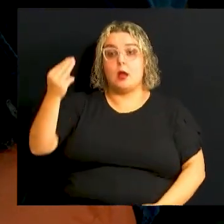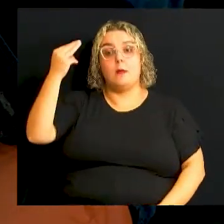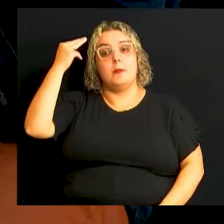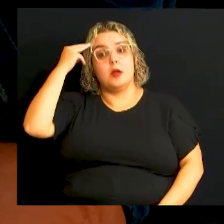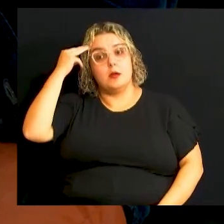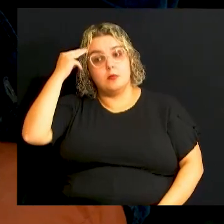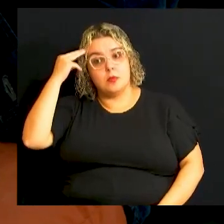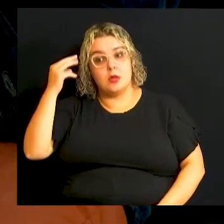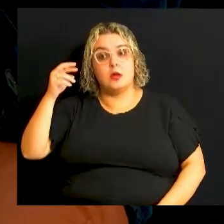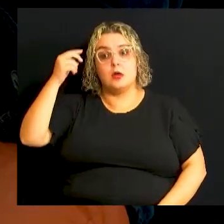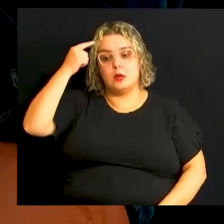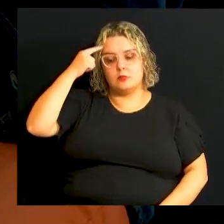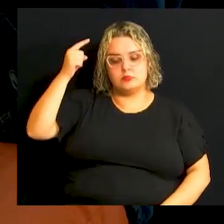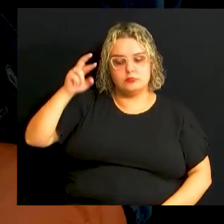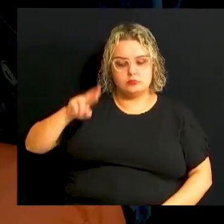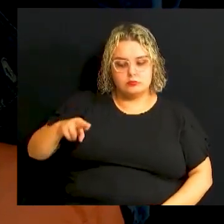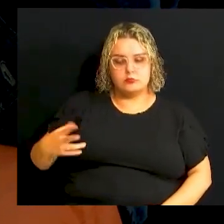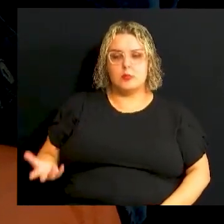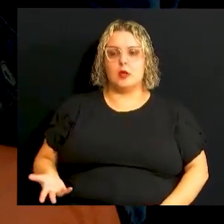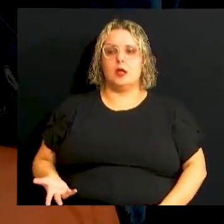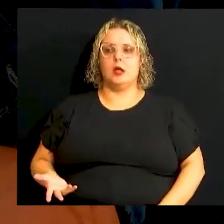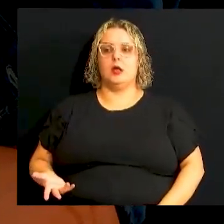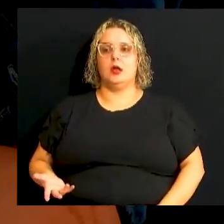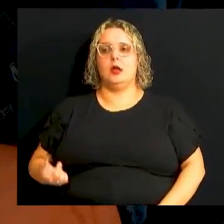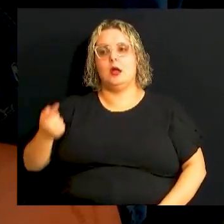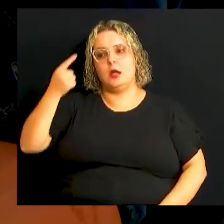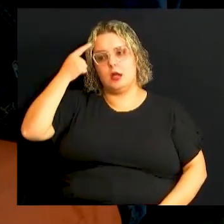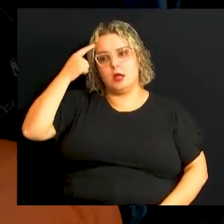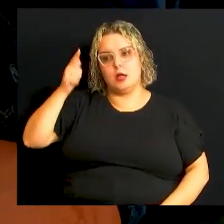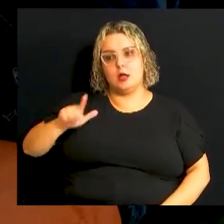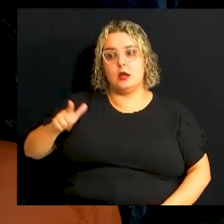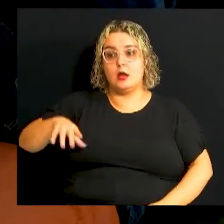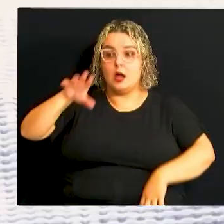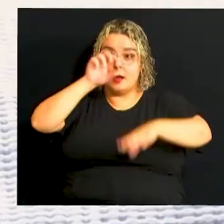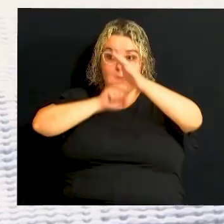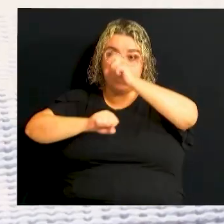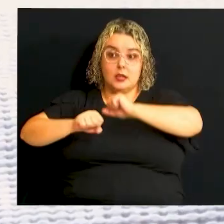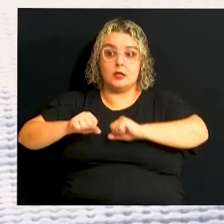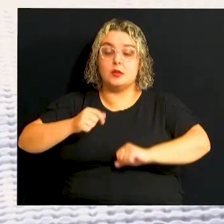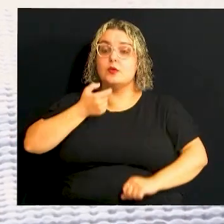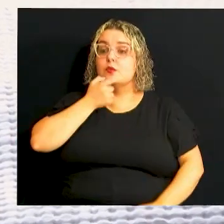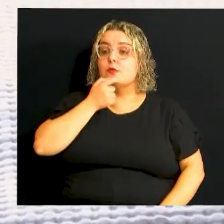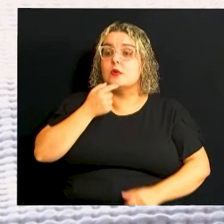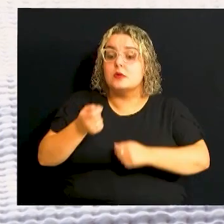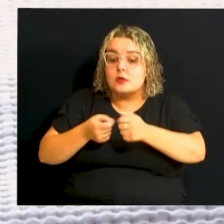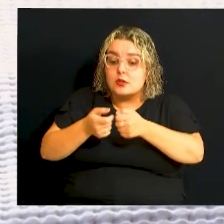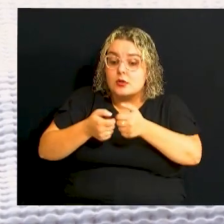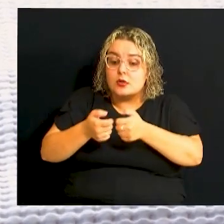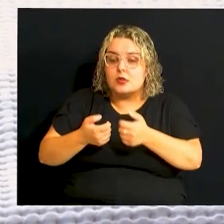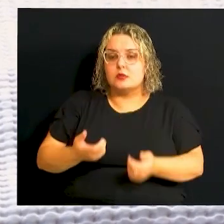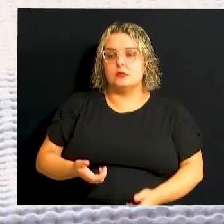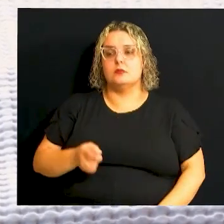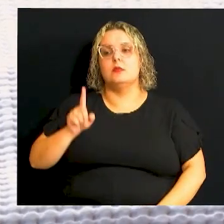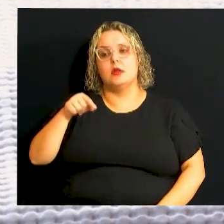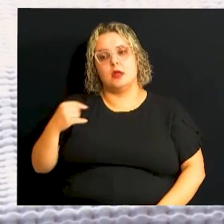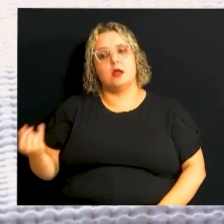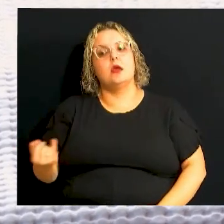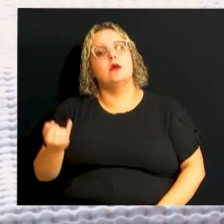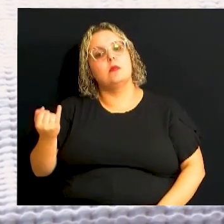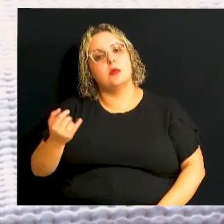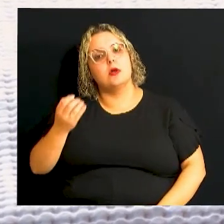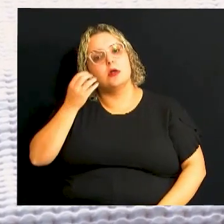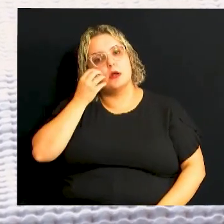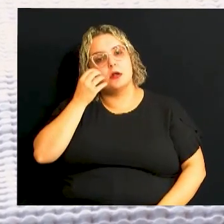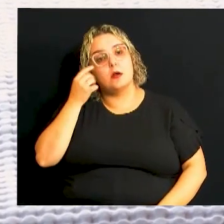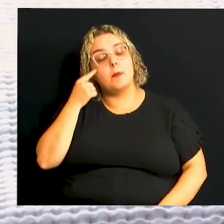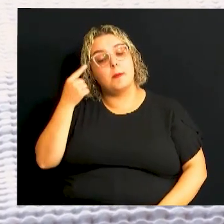atenção, memória, raciocínio. Tem crianças que aprendem inglês jogando videogame. Mas é